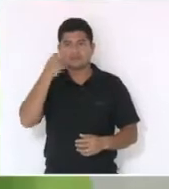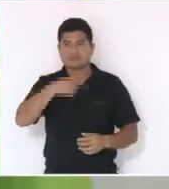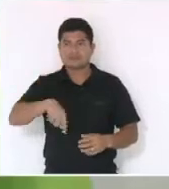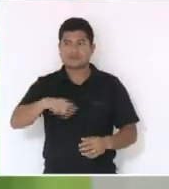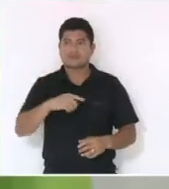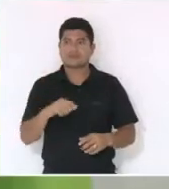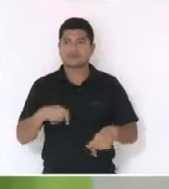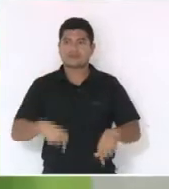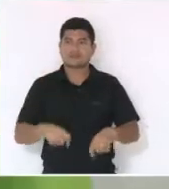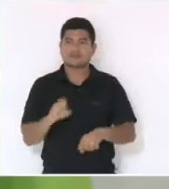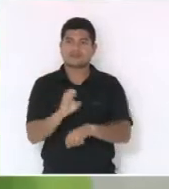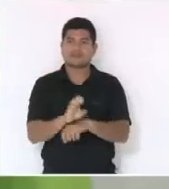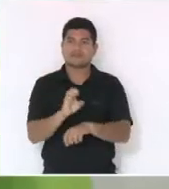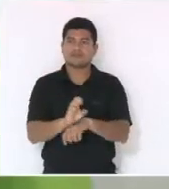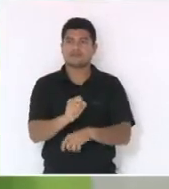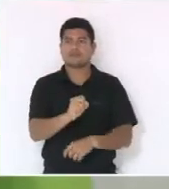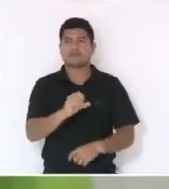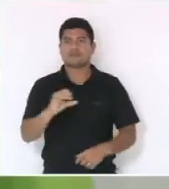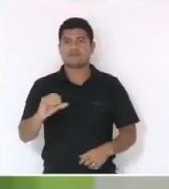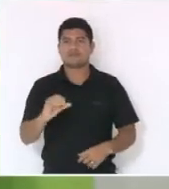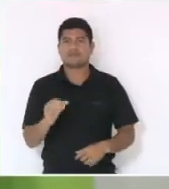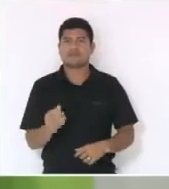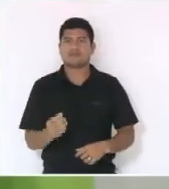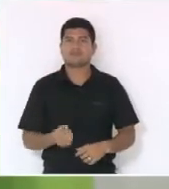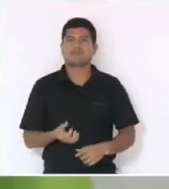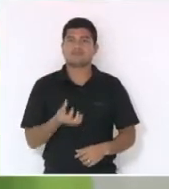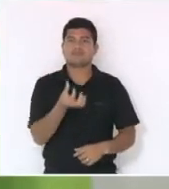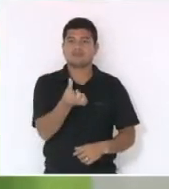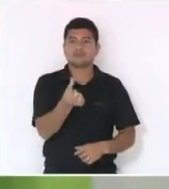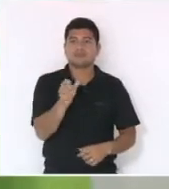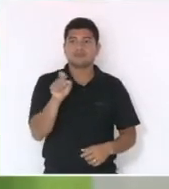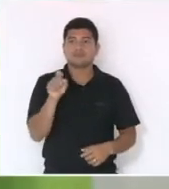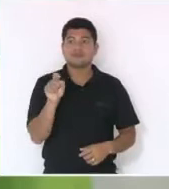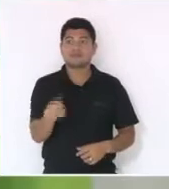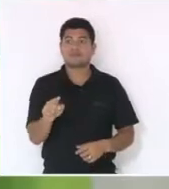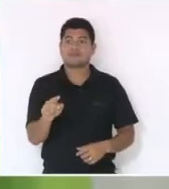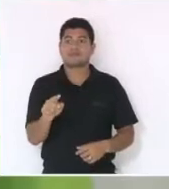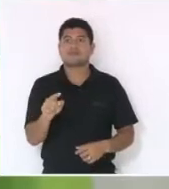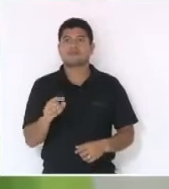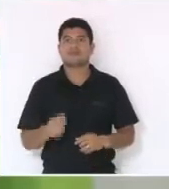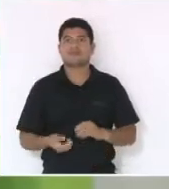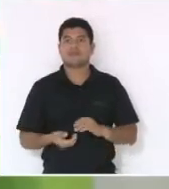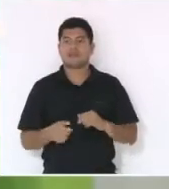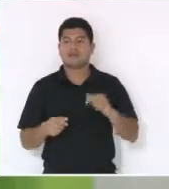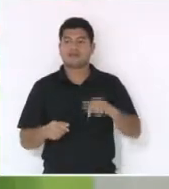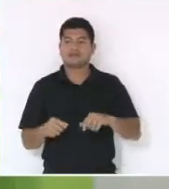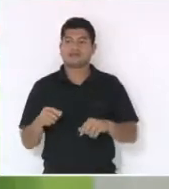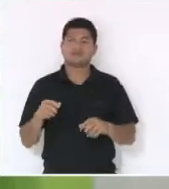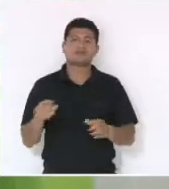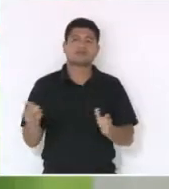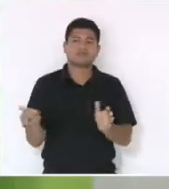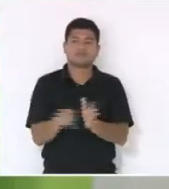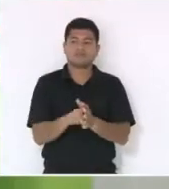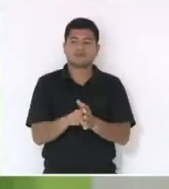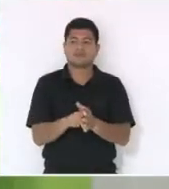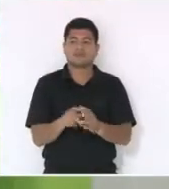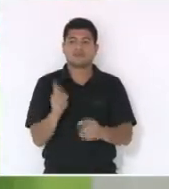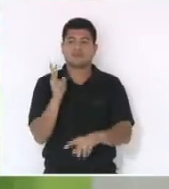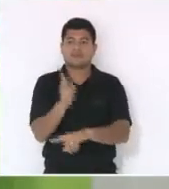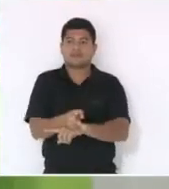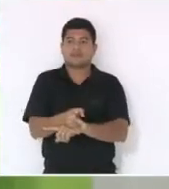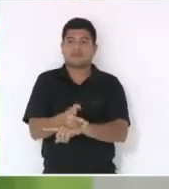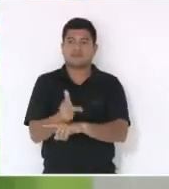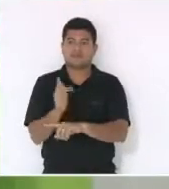com aproximadamente 6 mil câmeras de monitoramento do Estado e, além das câmeras do Estado,